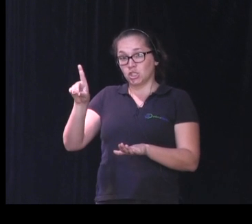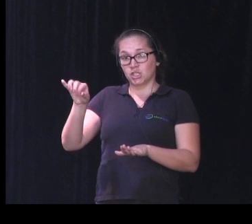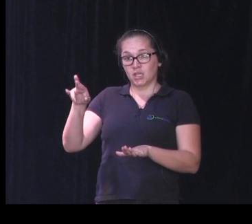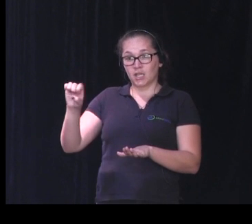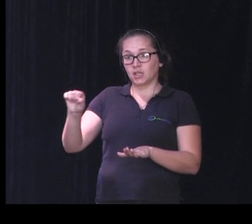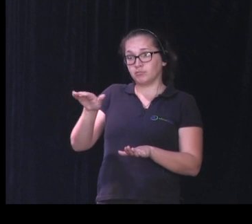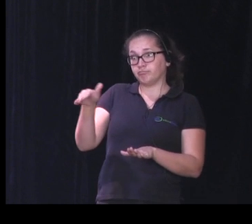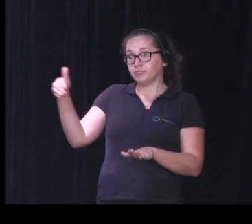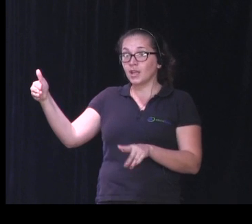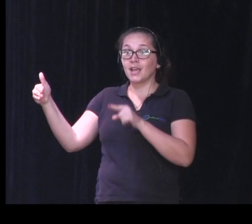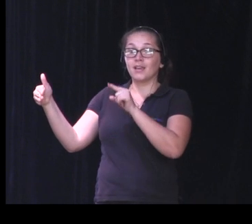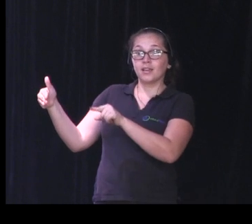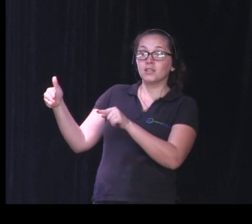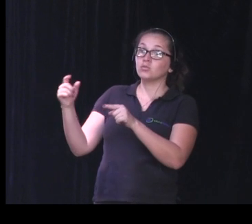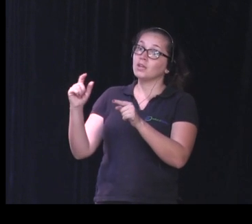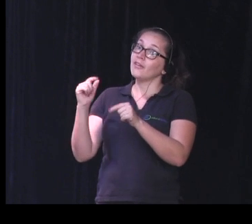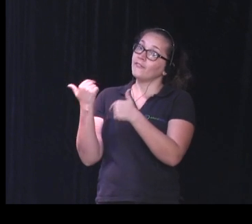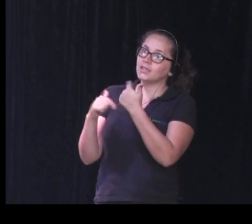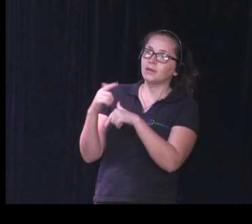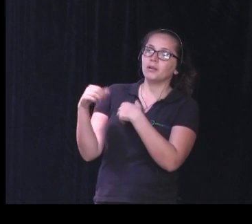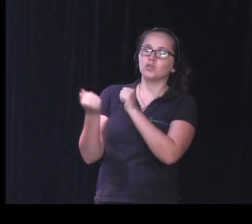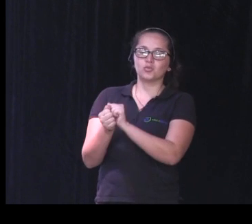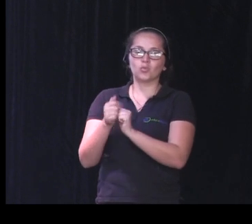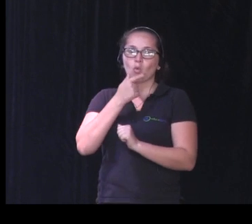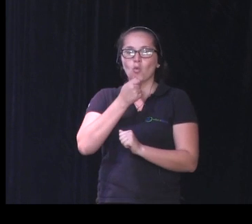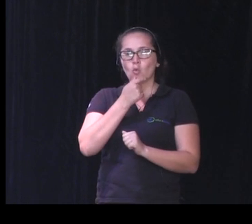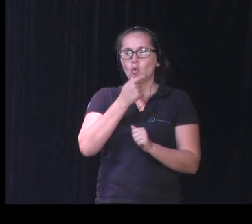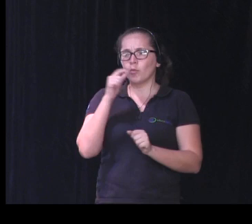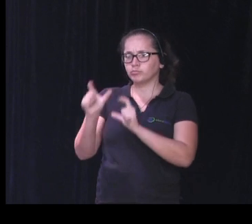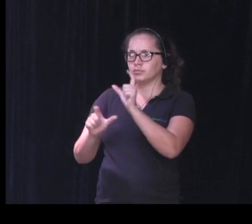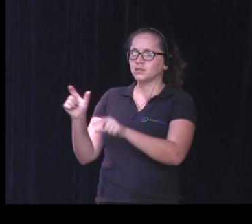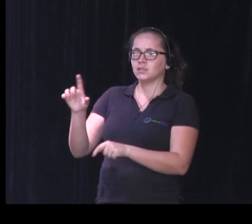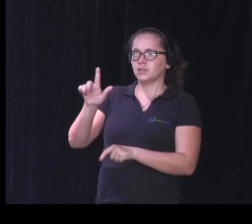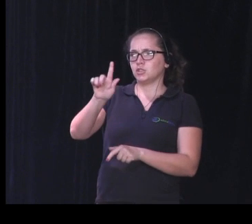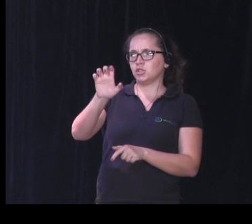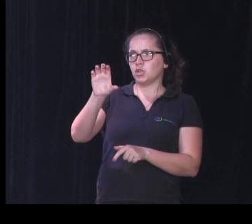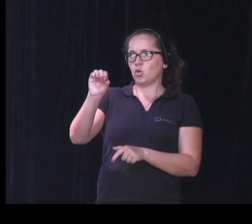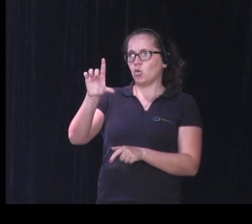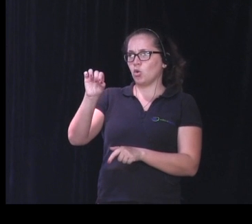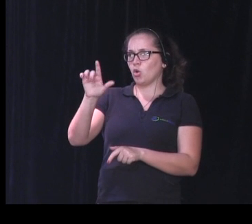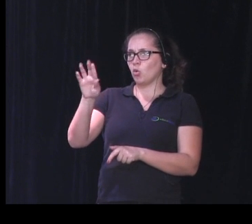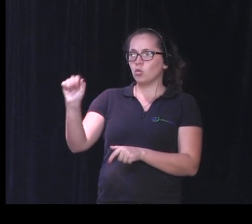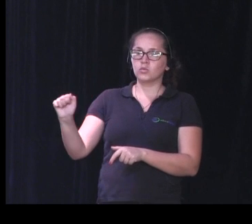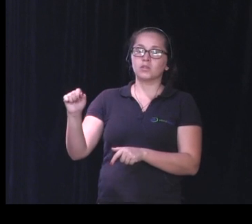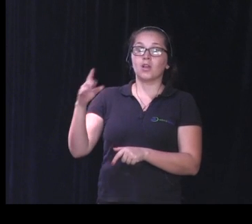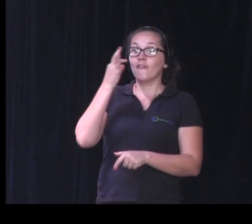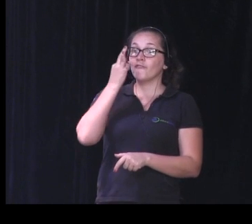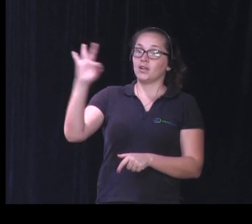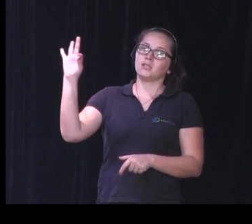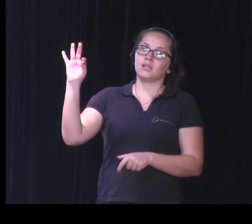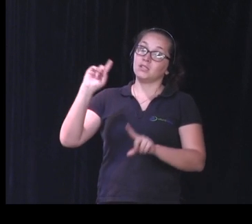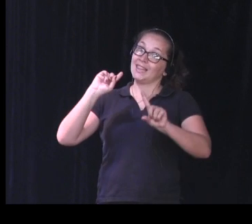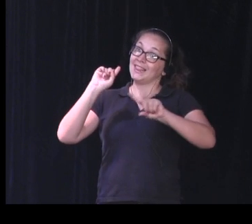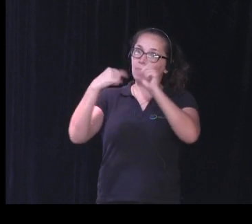E à direita, isso ele vai trabalhar com os geólogos franceses